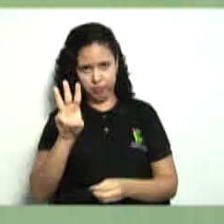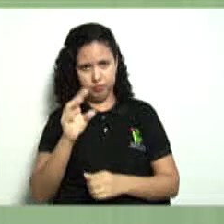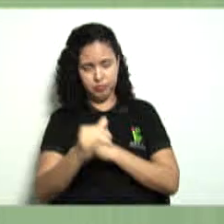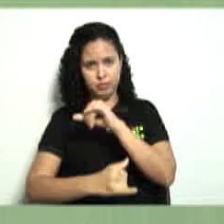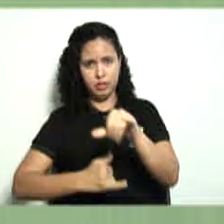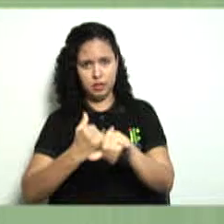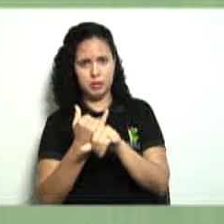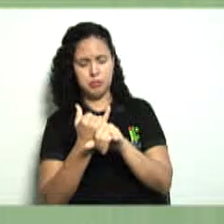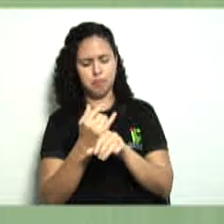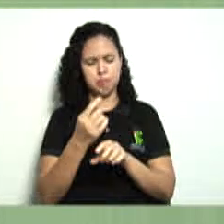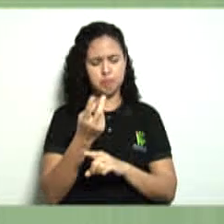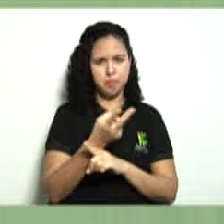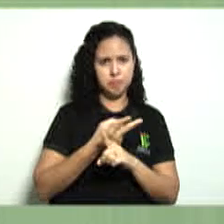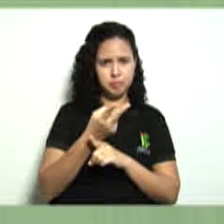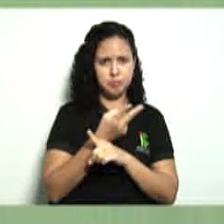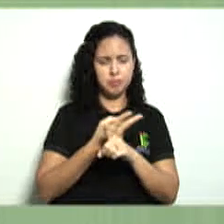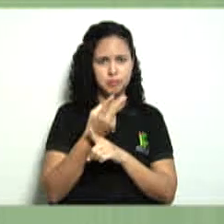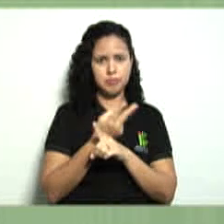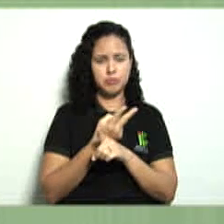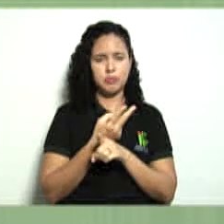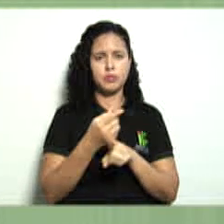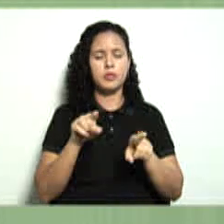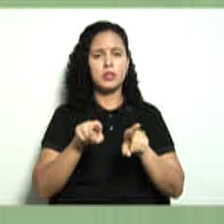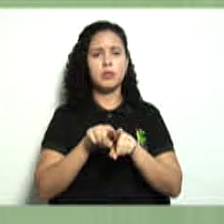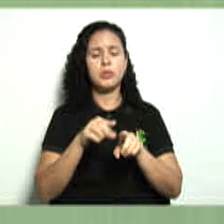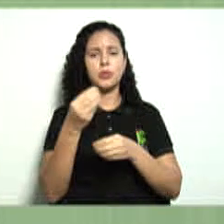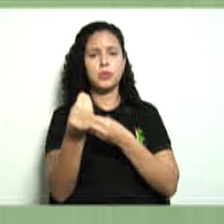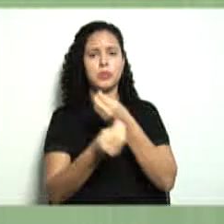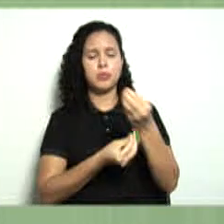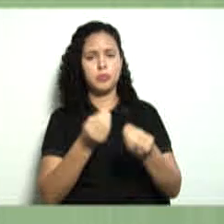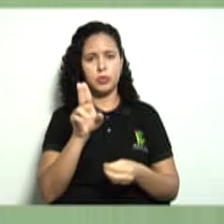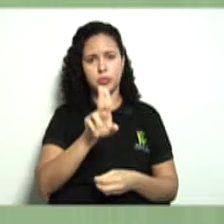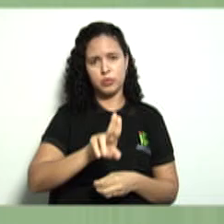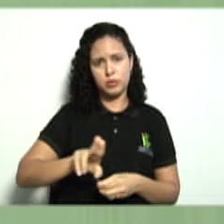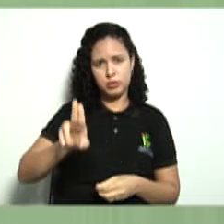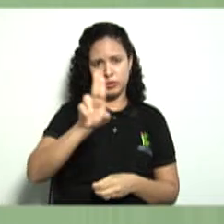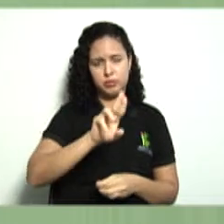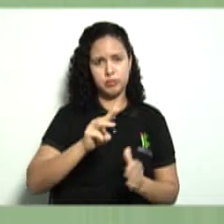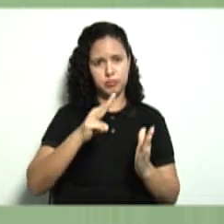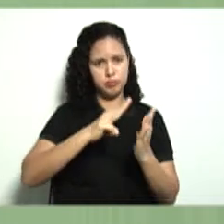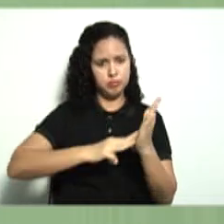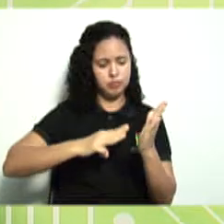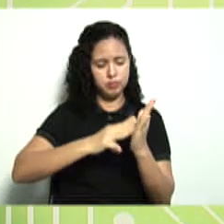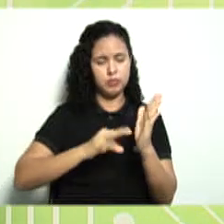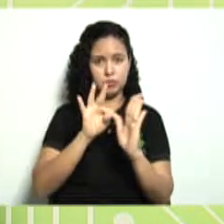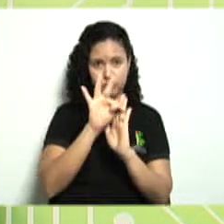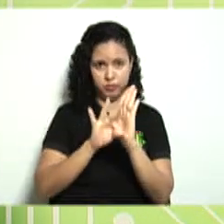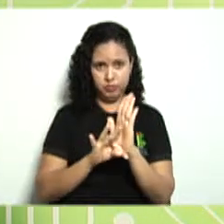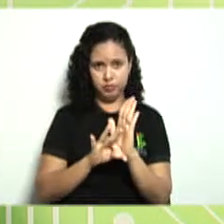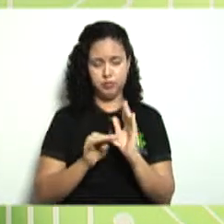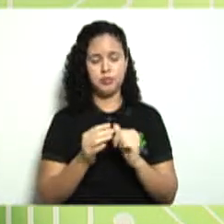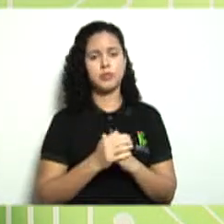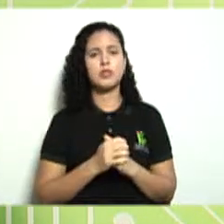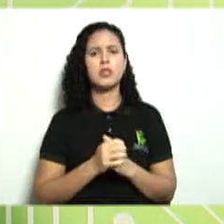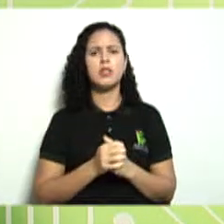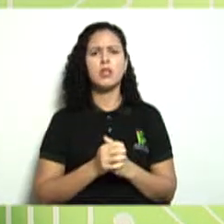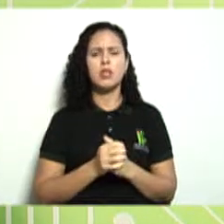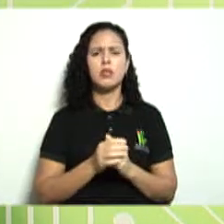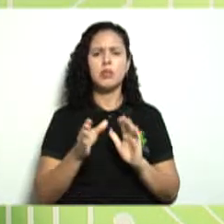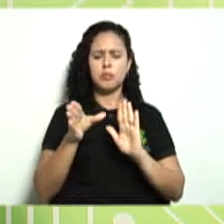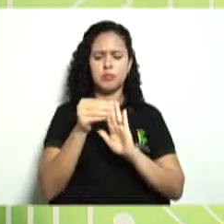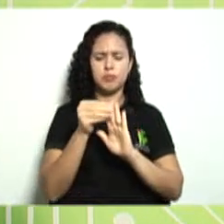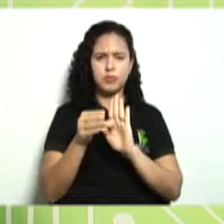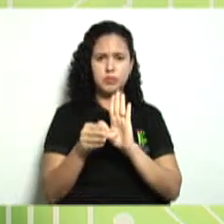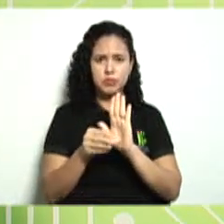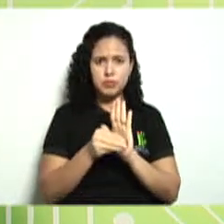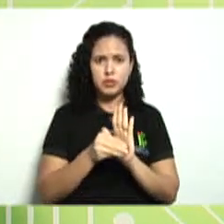e aplicar os recursos do aplicativo de apresentação no Word. Então, assim, é muito conteúdo,